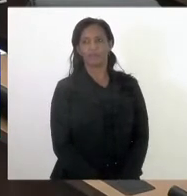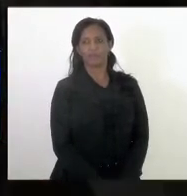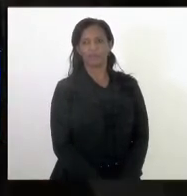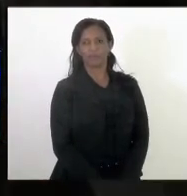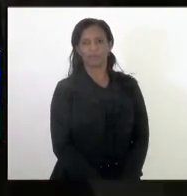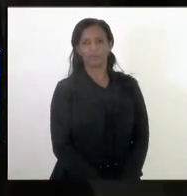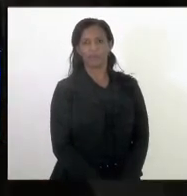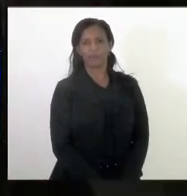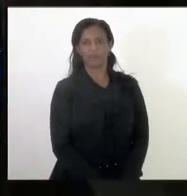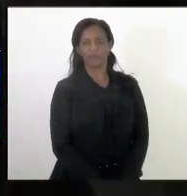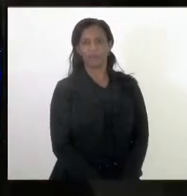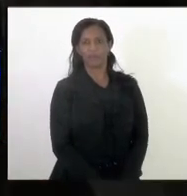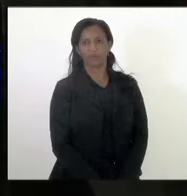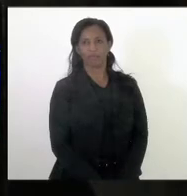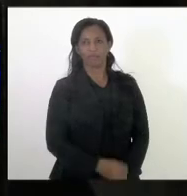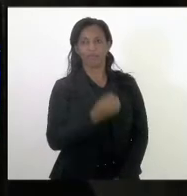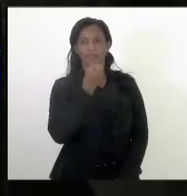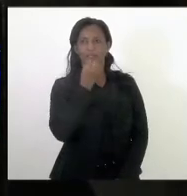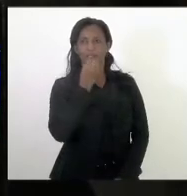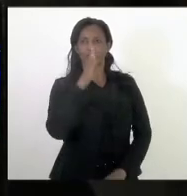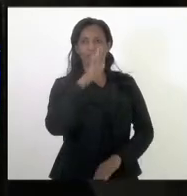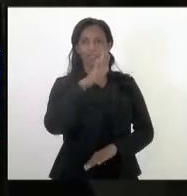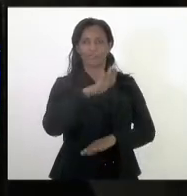Boa tarde a todos.